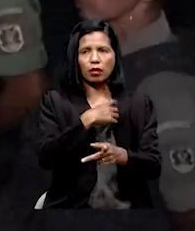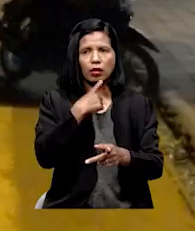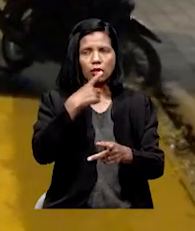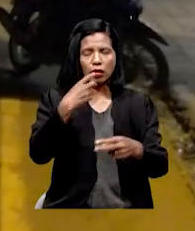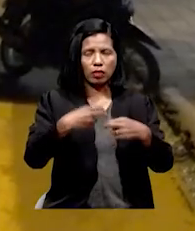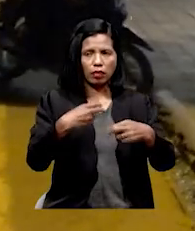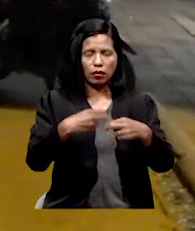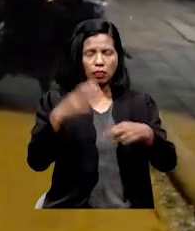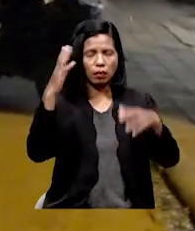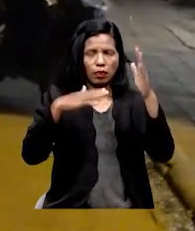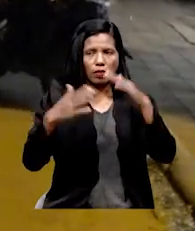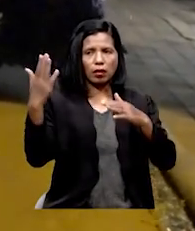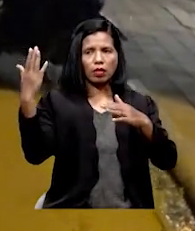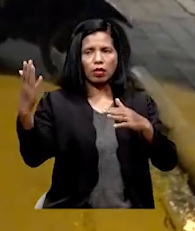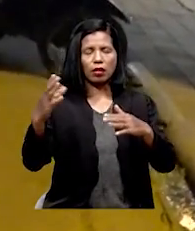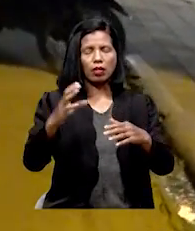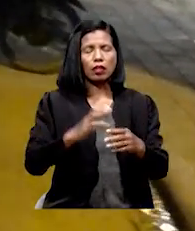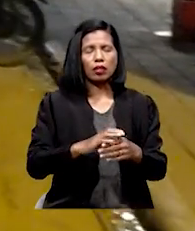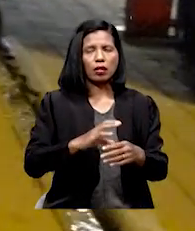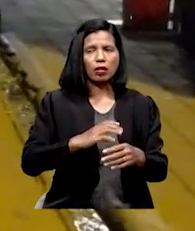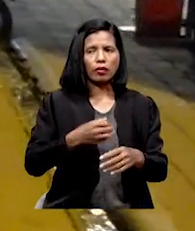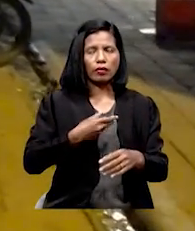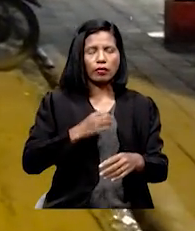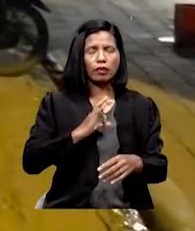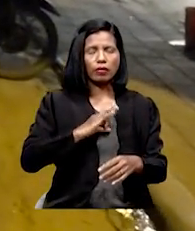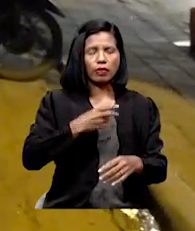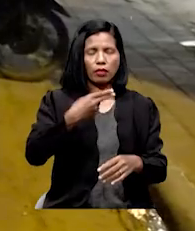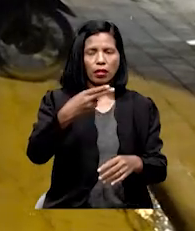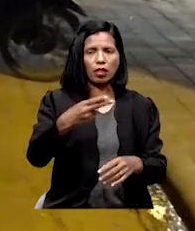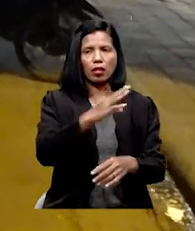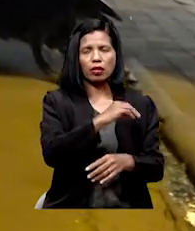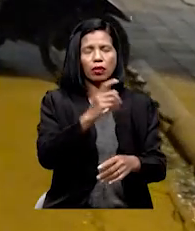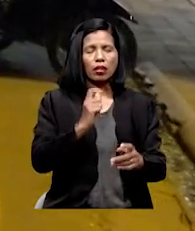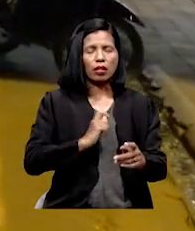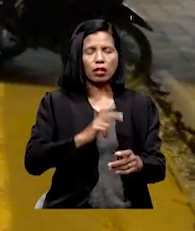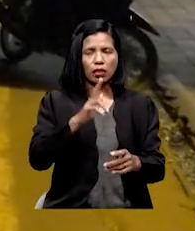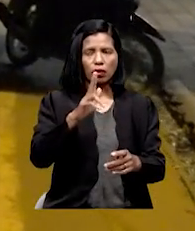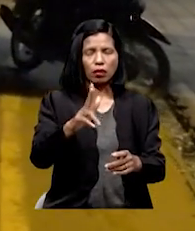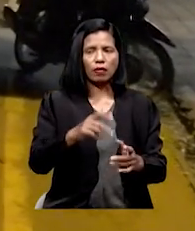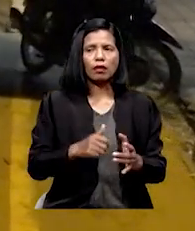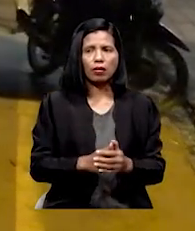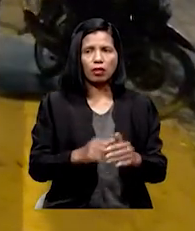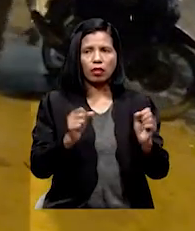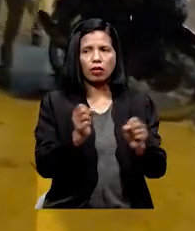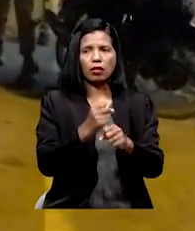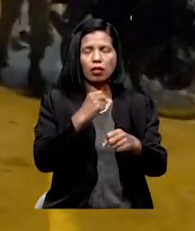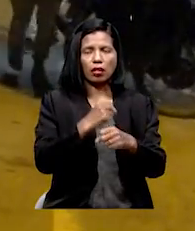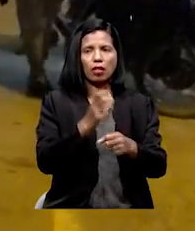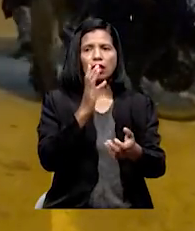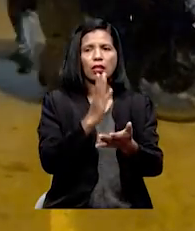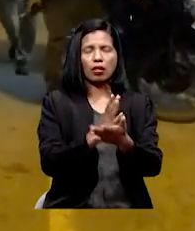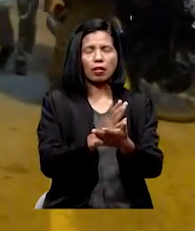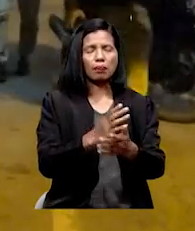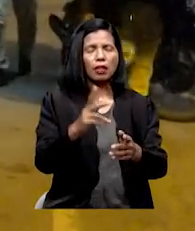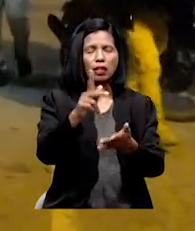ba konflitu hanesan iha area Kampung Alor, Fatuhada, Praia dos Coqueiros, Toiha Tasitolu, Masolidun, hodi halau prevensaun ba aktu krimi